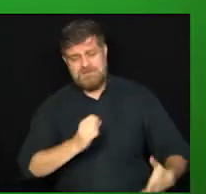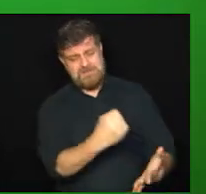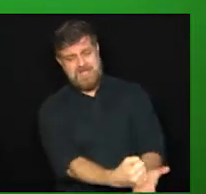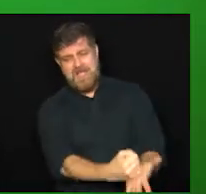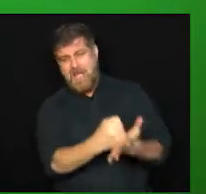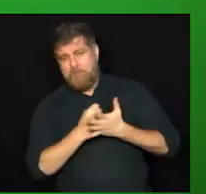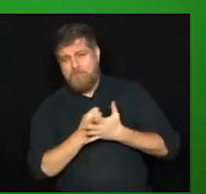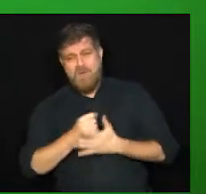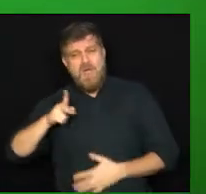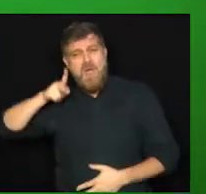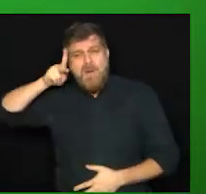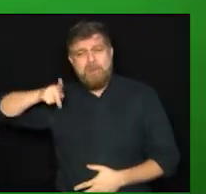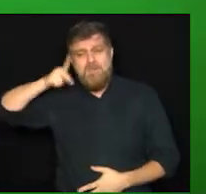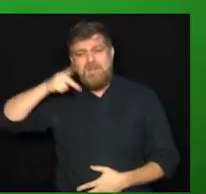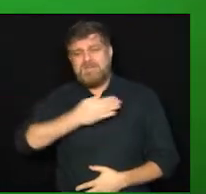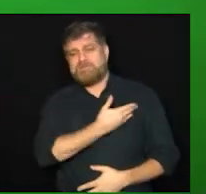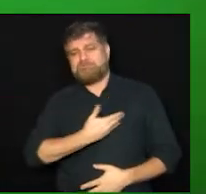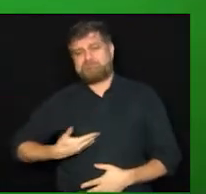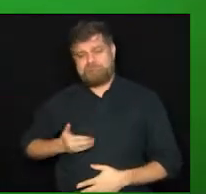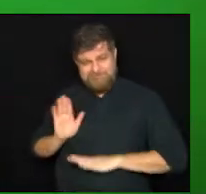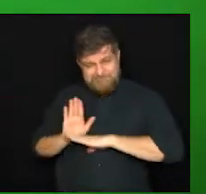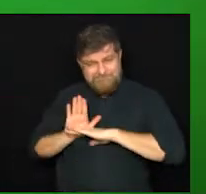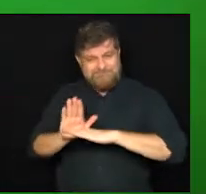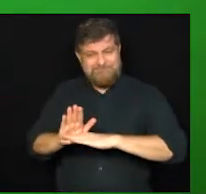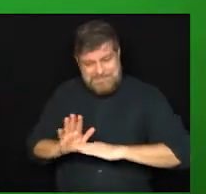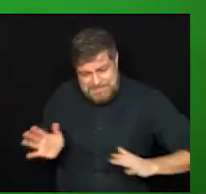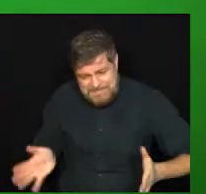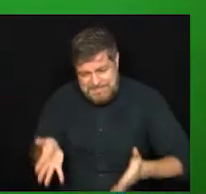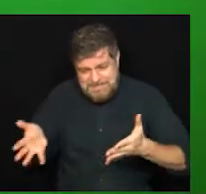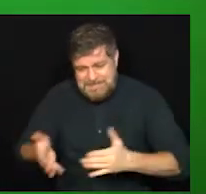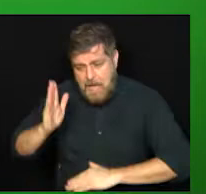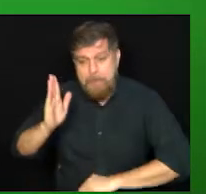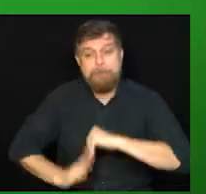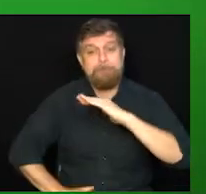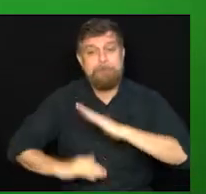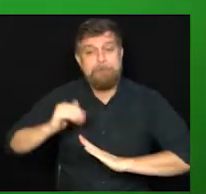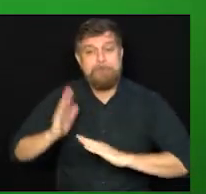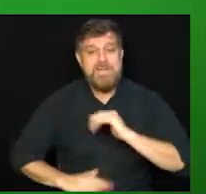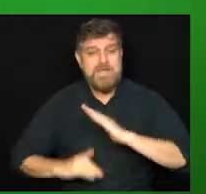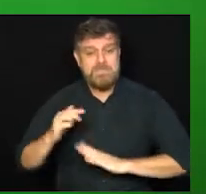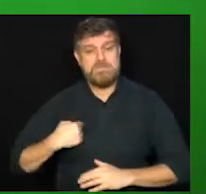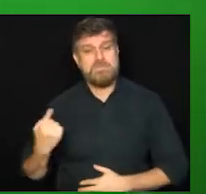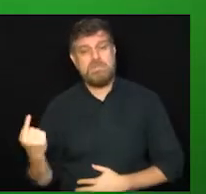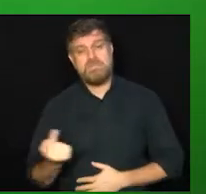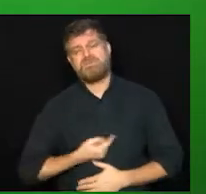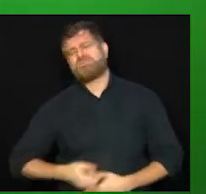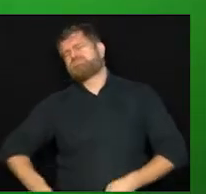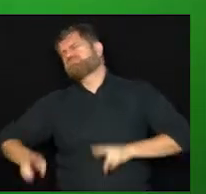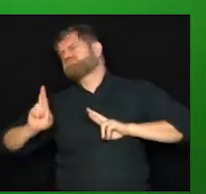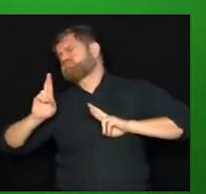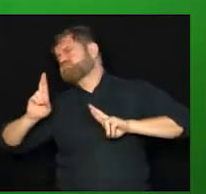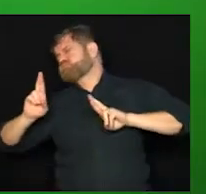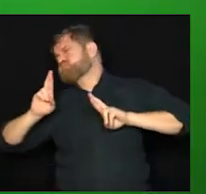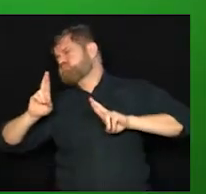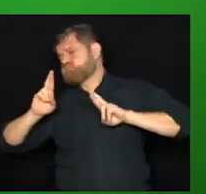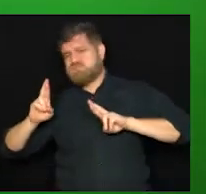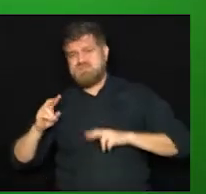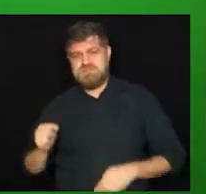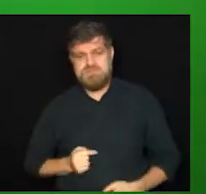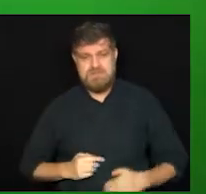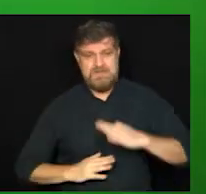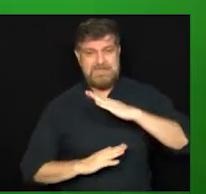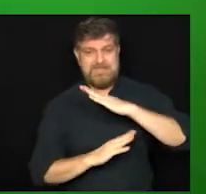de políticas públicas a serem adotadas. E é o que nós esperamos, Rossini, desta